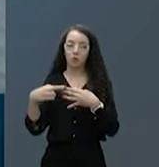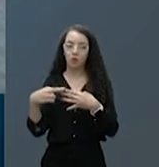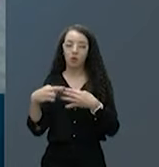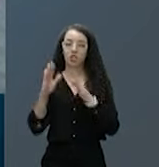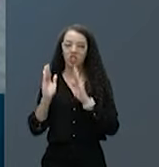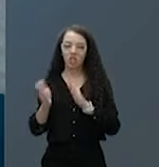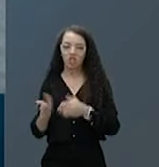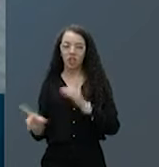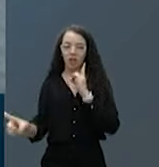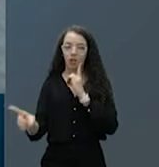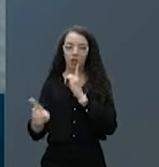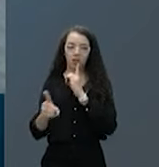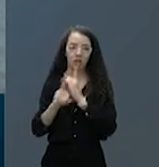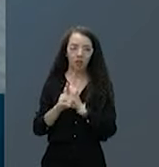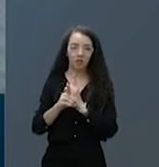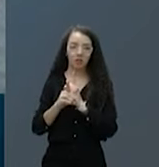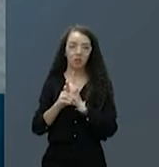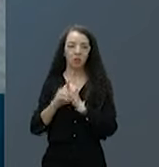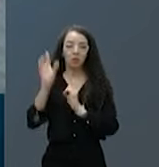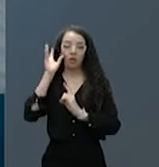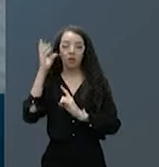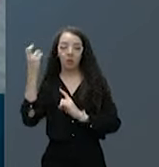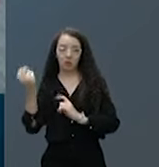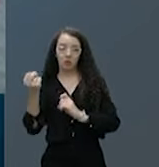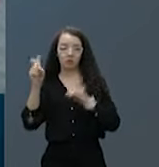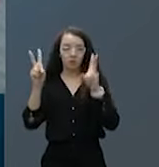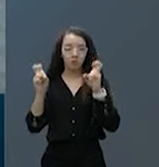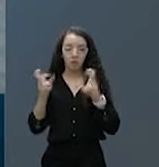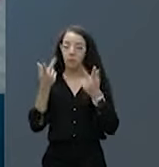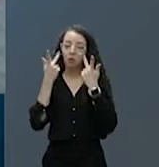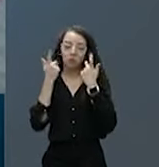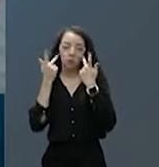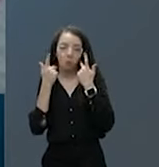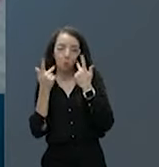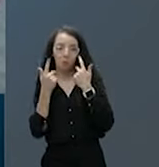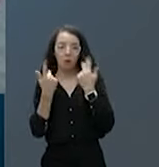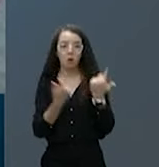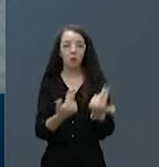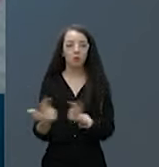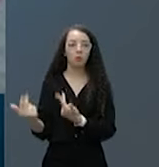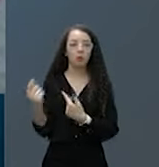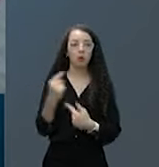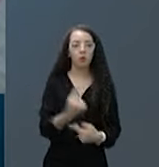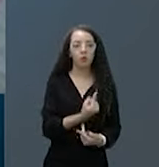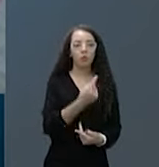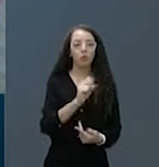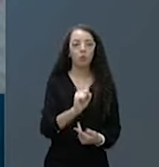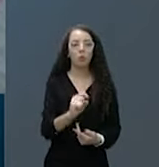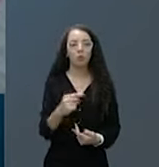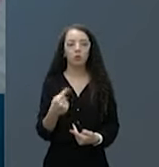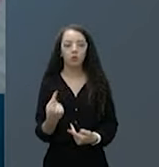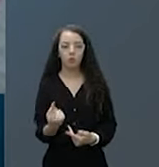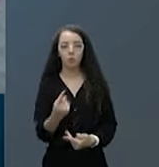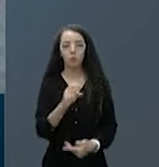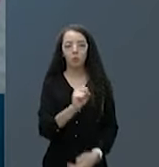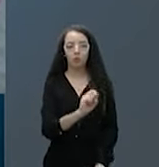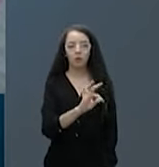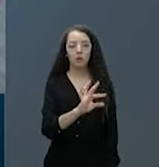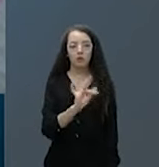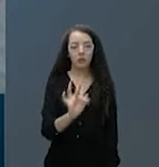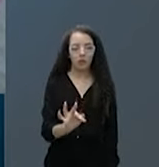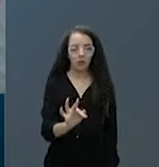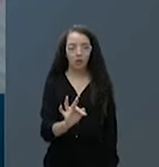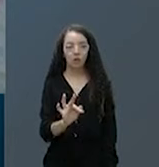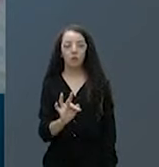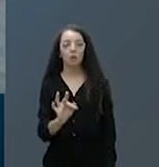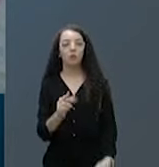pela aplicação dos temas corriqueiros, como o 181 do STF, aplicável quando não conhecido do recurso